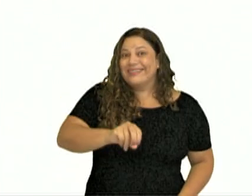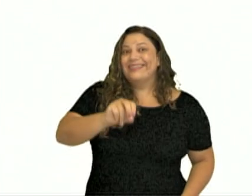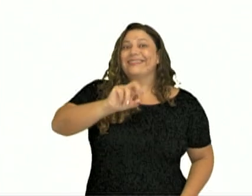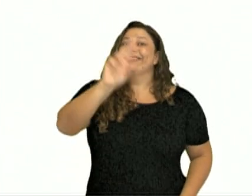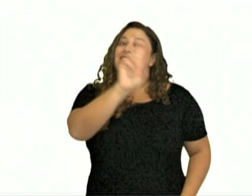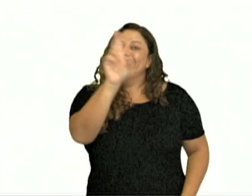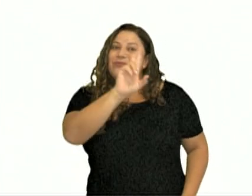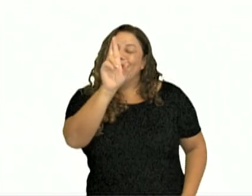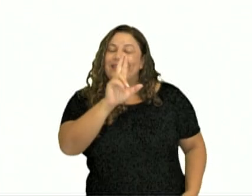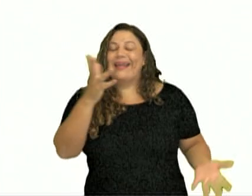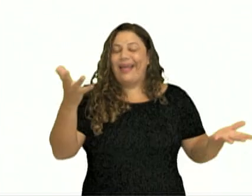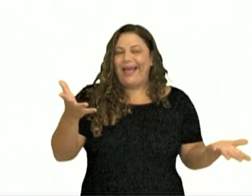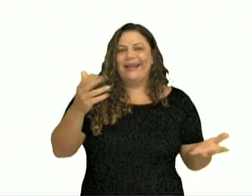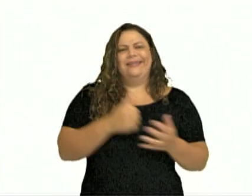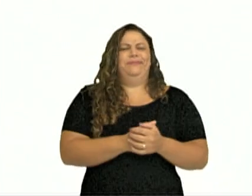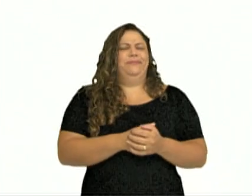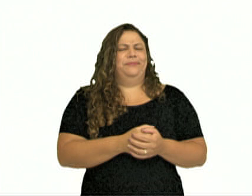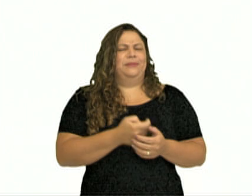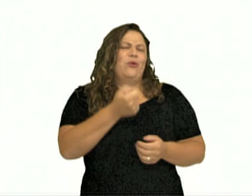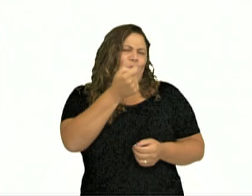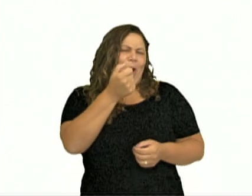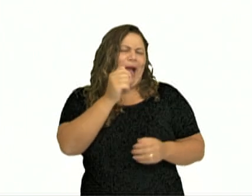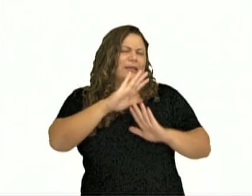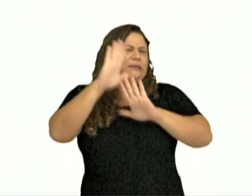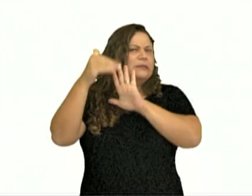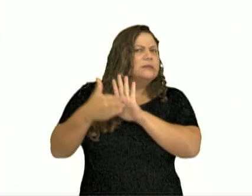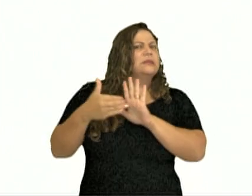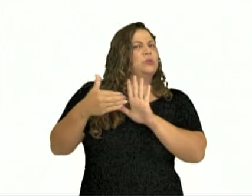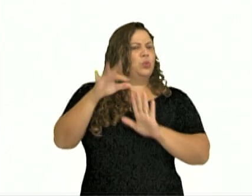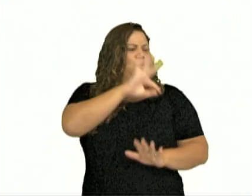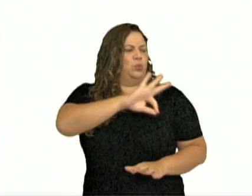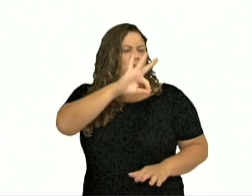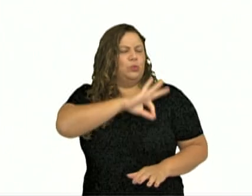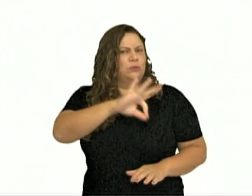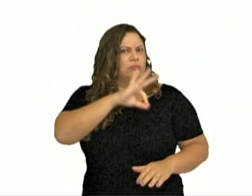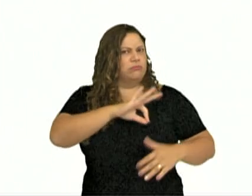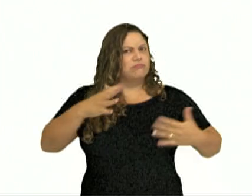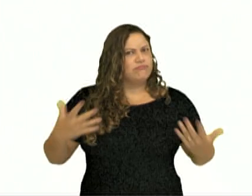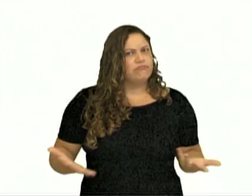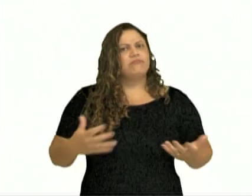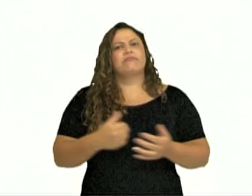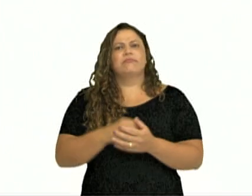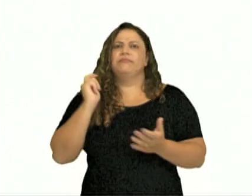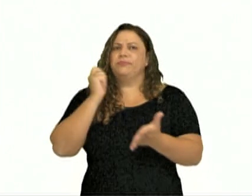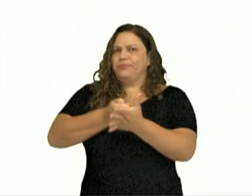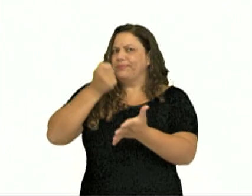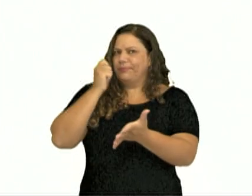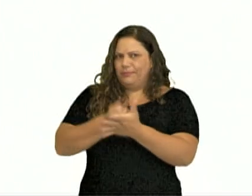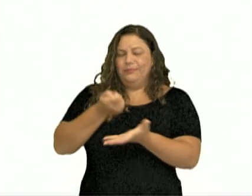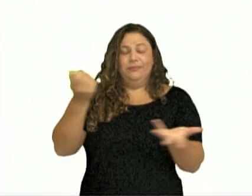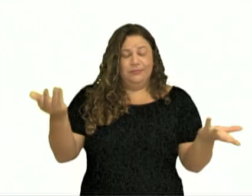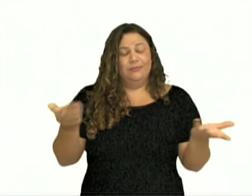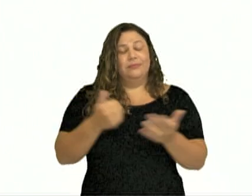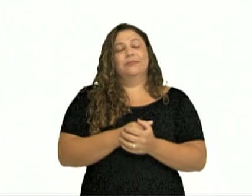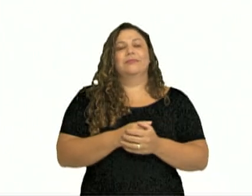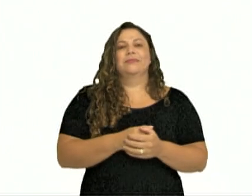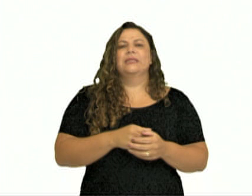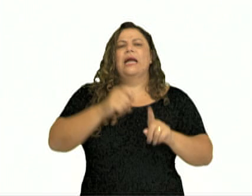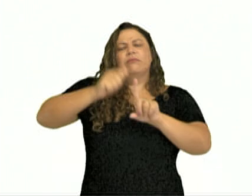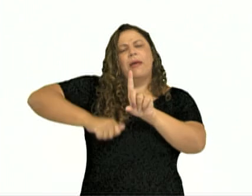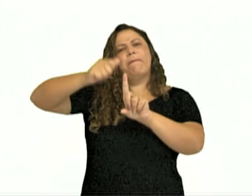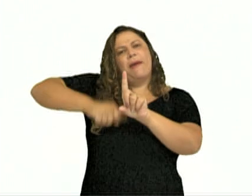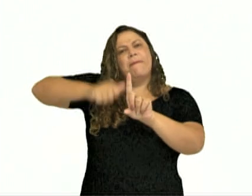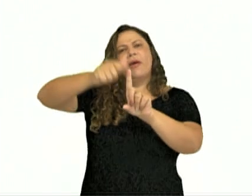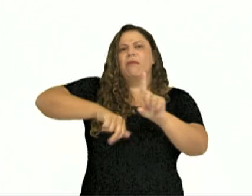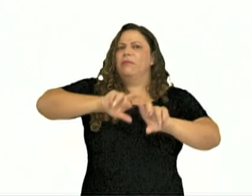R$250, ou seja, praticamente é o seu rendimento total. Ou seja, ela tem ainda que pagar várias despesas que ela tem fixa mês a mês, então ela não